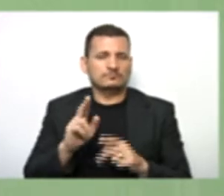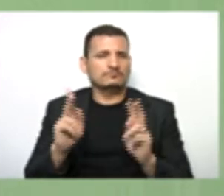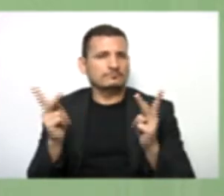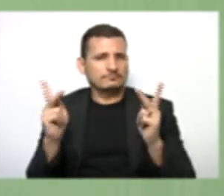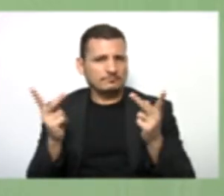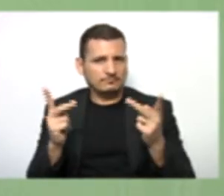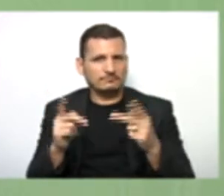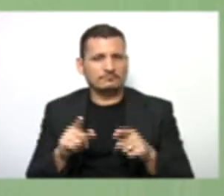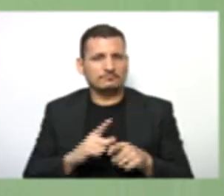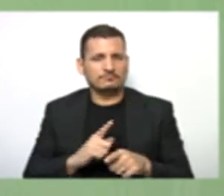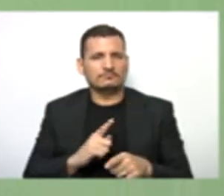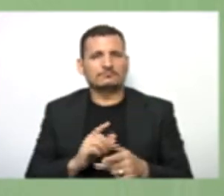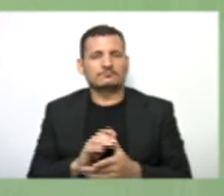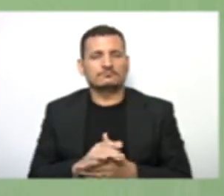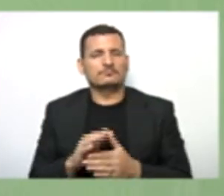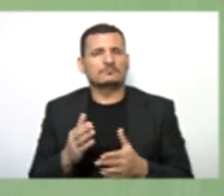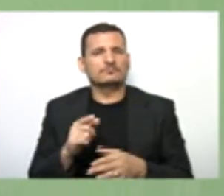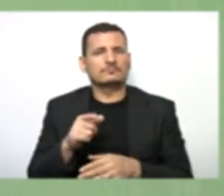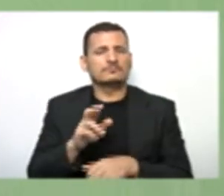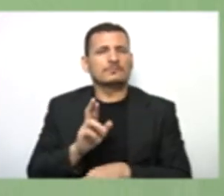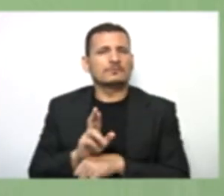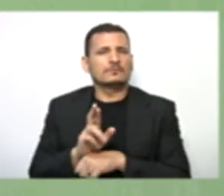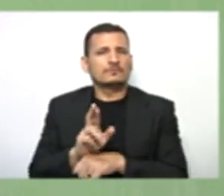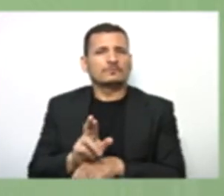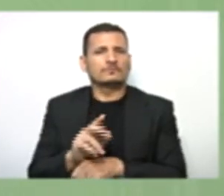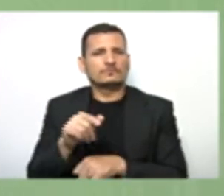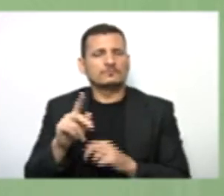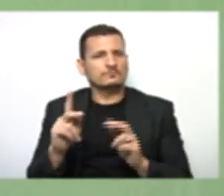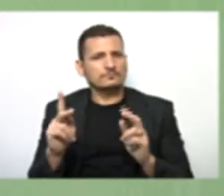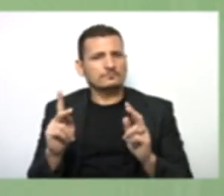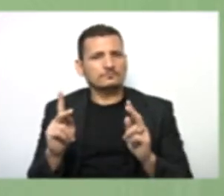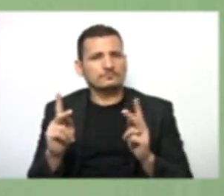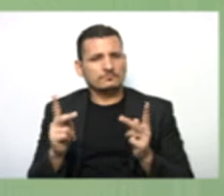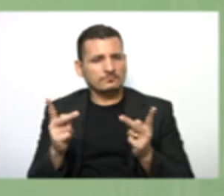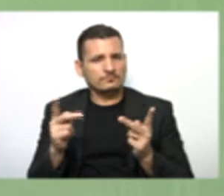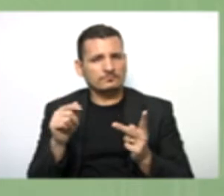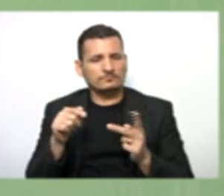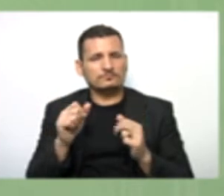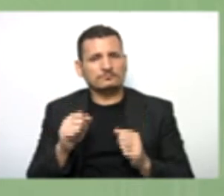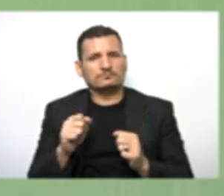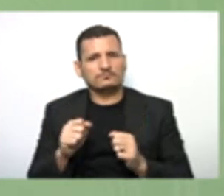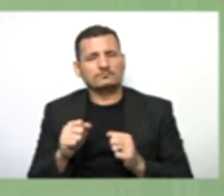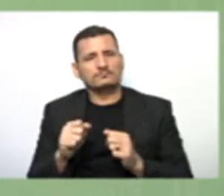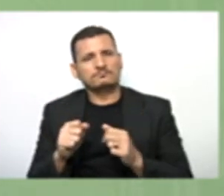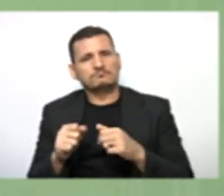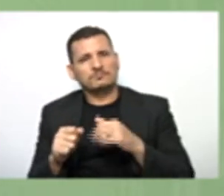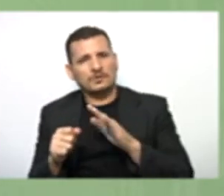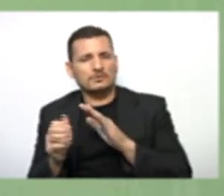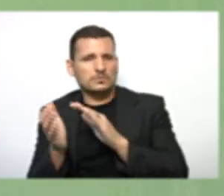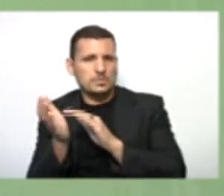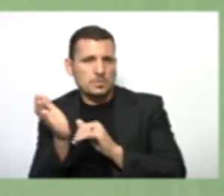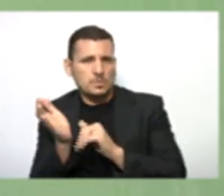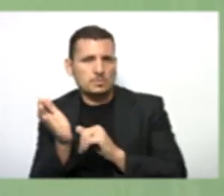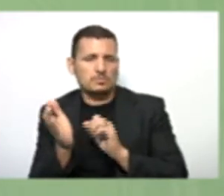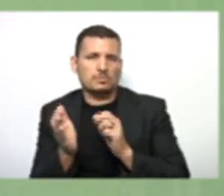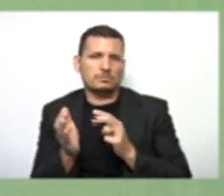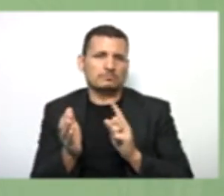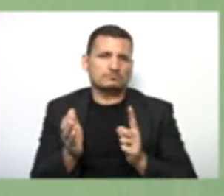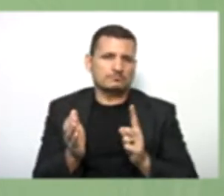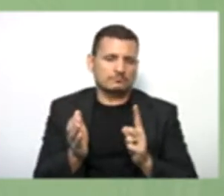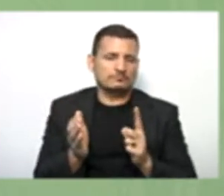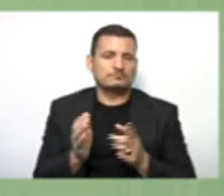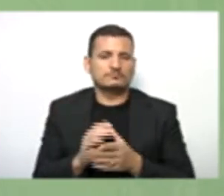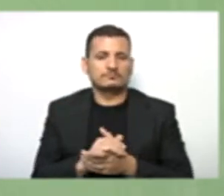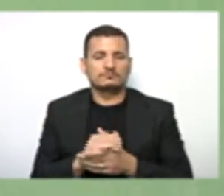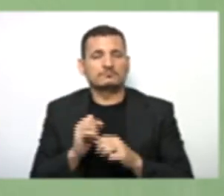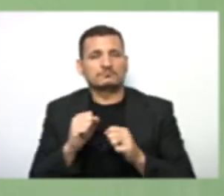esses recursos computacionais eles podem ser consumidos com mais ou menos frequência. Por exemplo, a gente